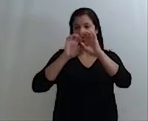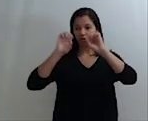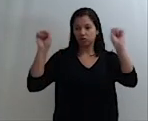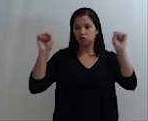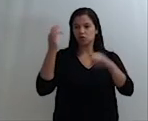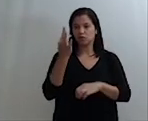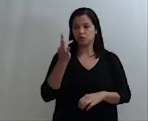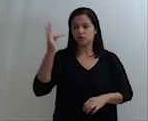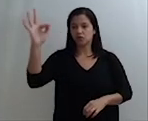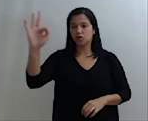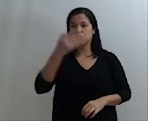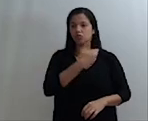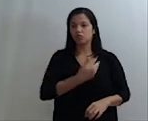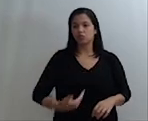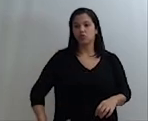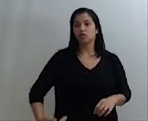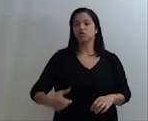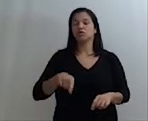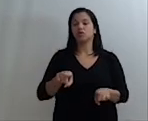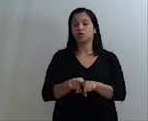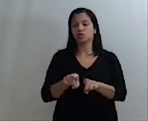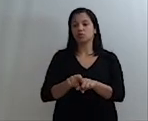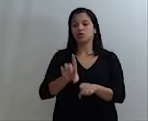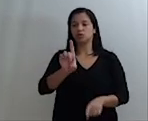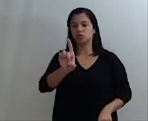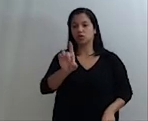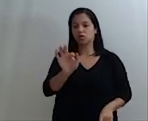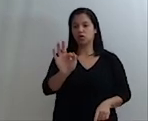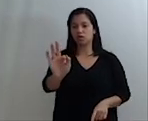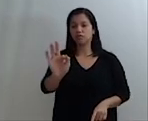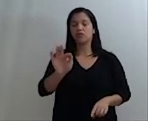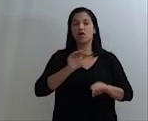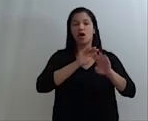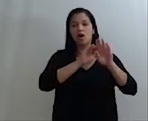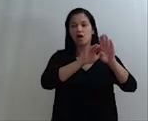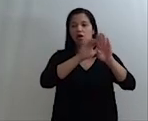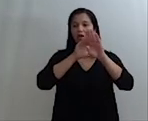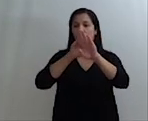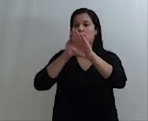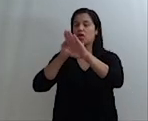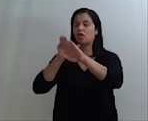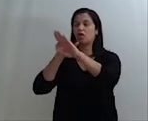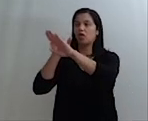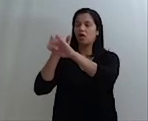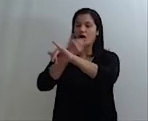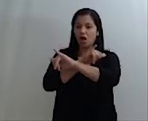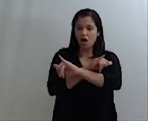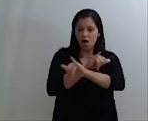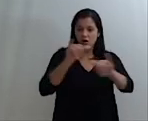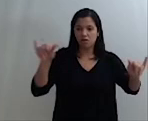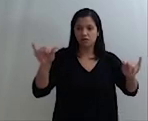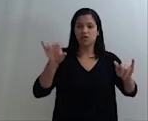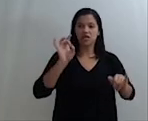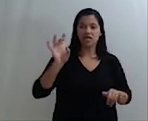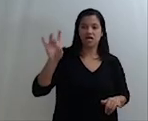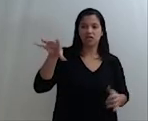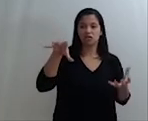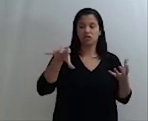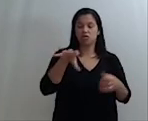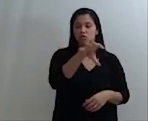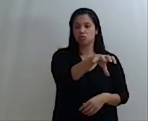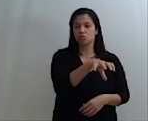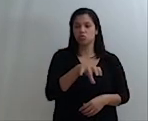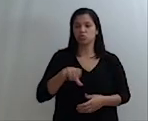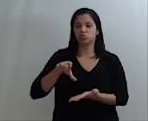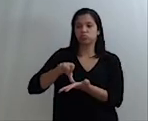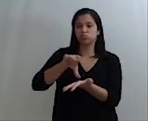Estados Distrito Federal eh encarecendo estes últimos que façam conhecer da decisão os responsáveis por cada unidade policial de investigação